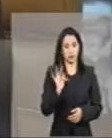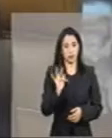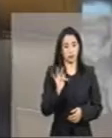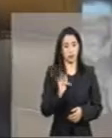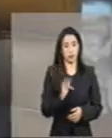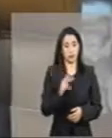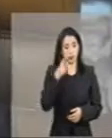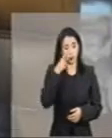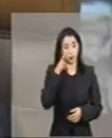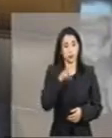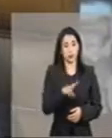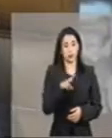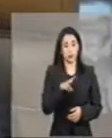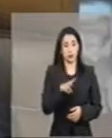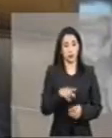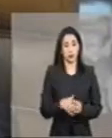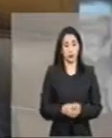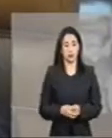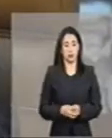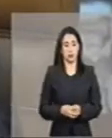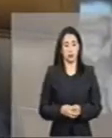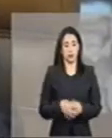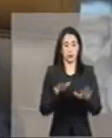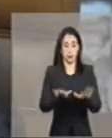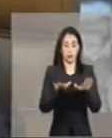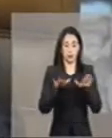Os reiterados precedentes desta Corte